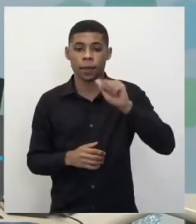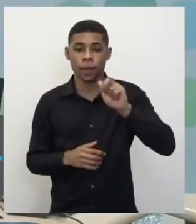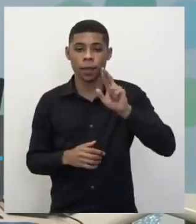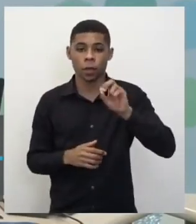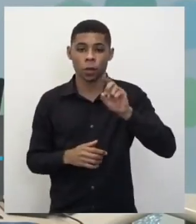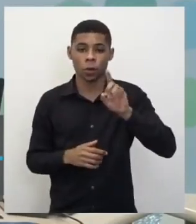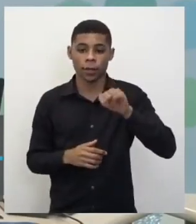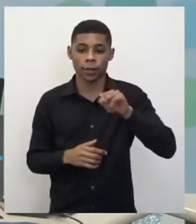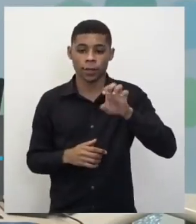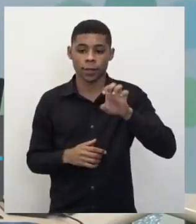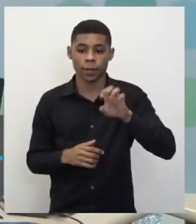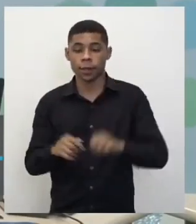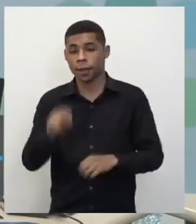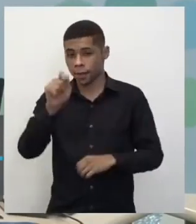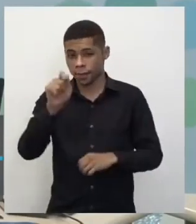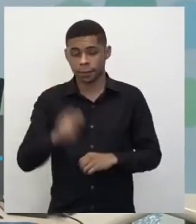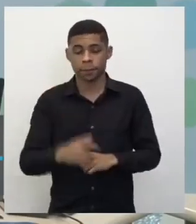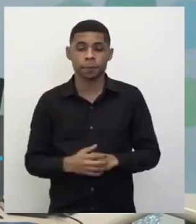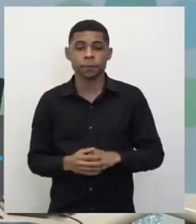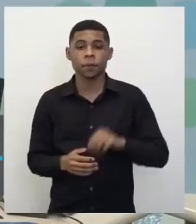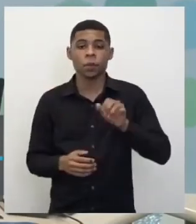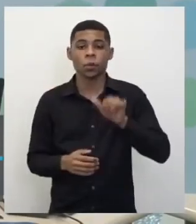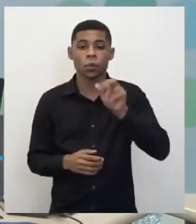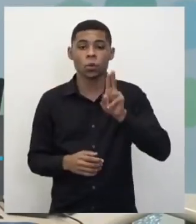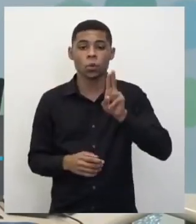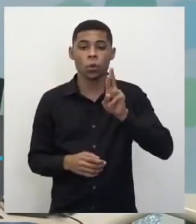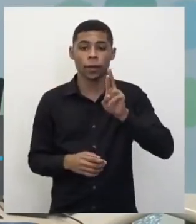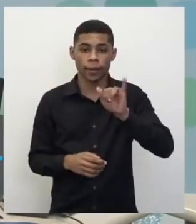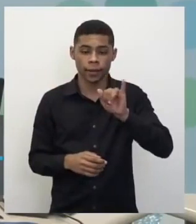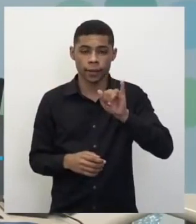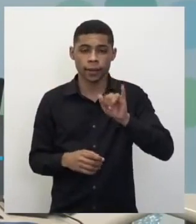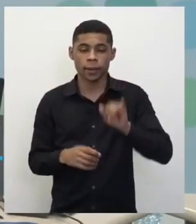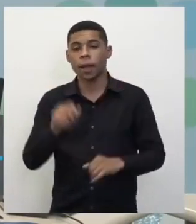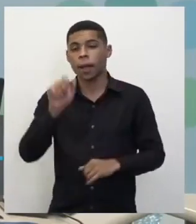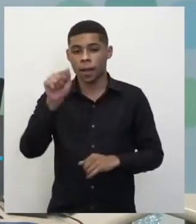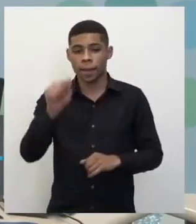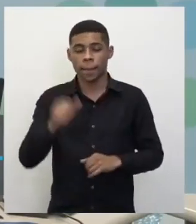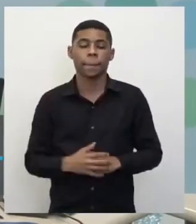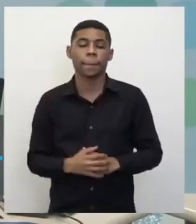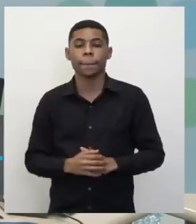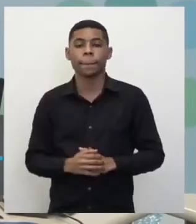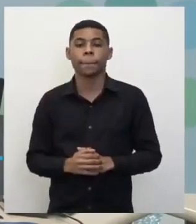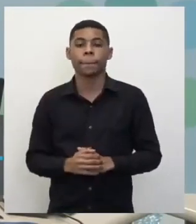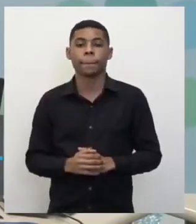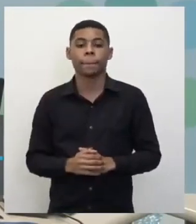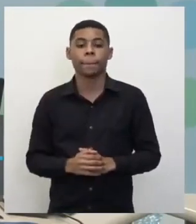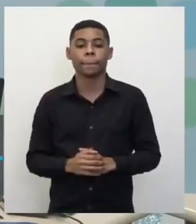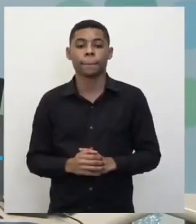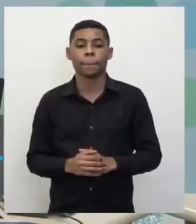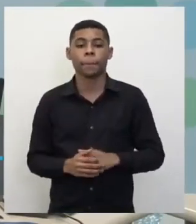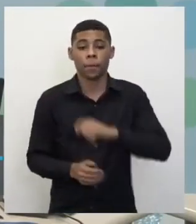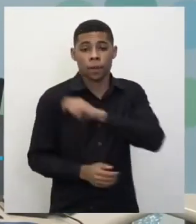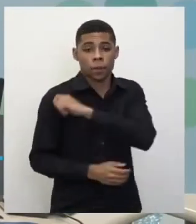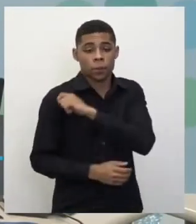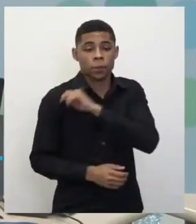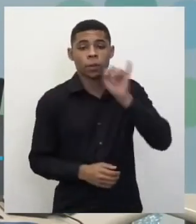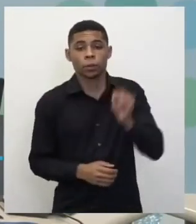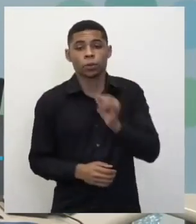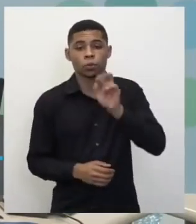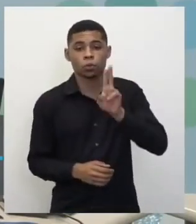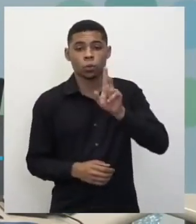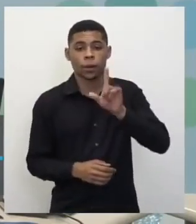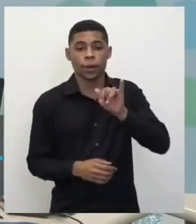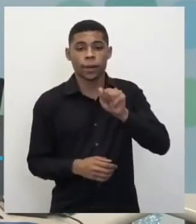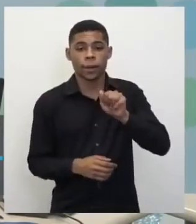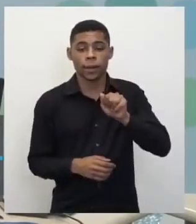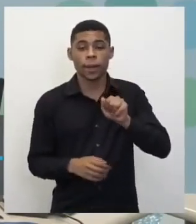Caroline, letra A, e Yuri também colocou letra A, a aluna Júlia colocou